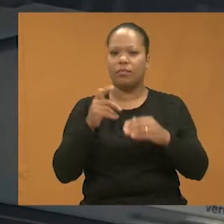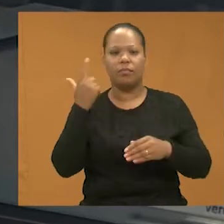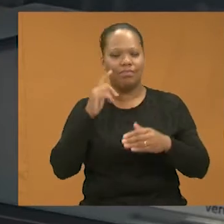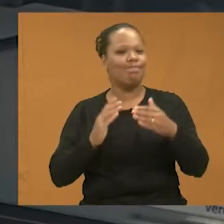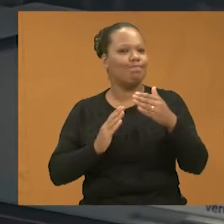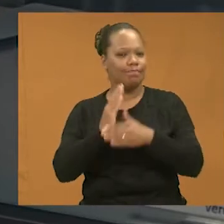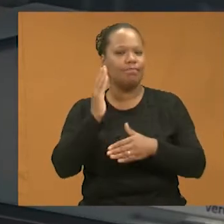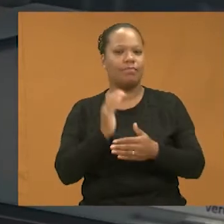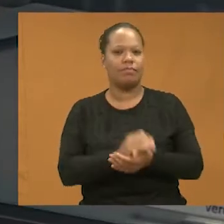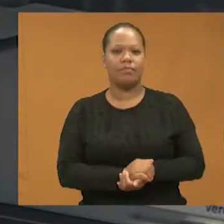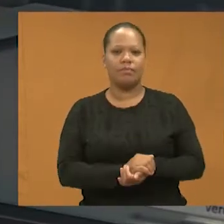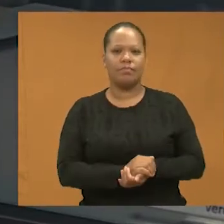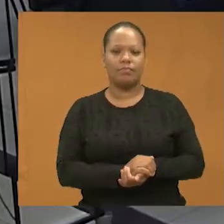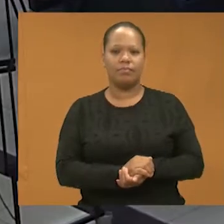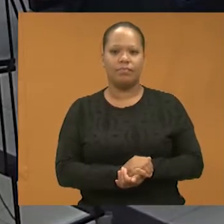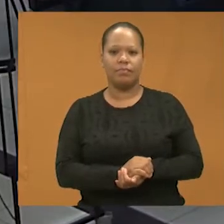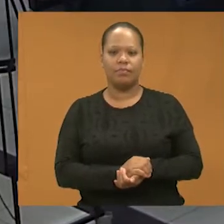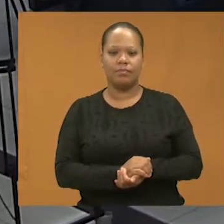cobrando.